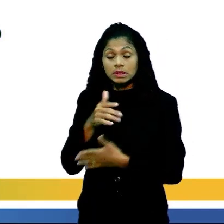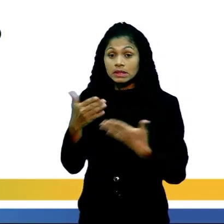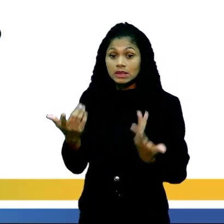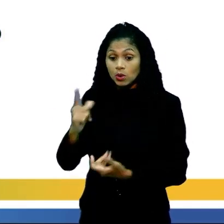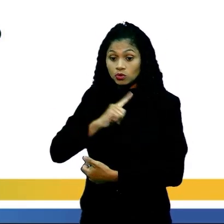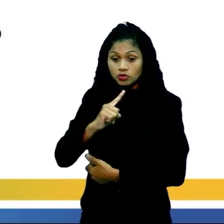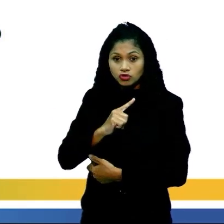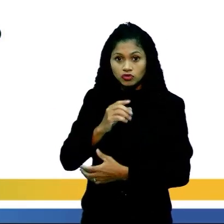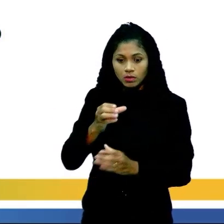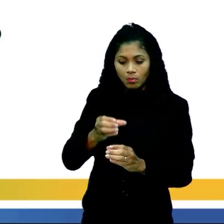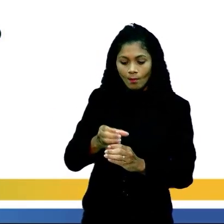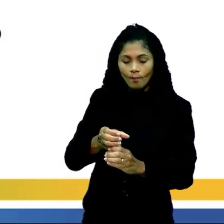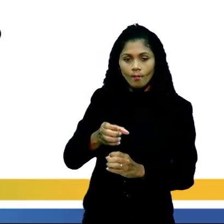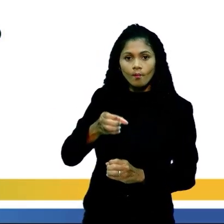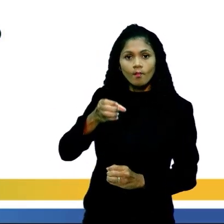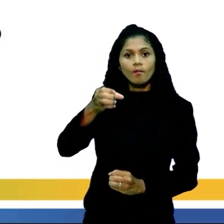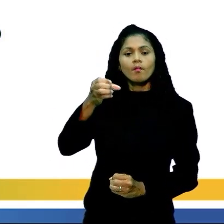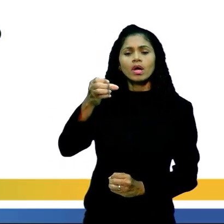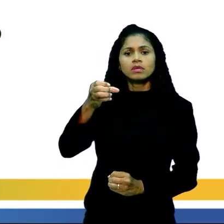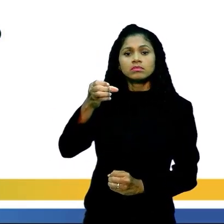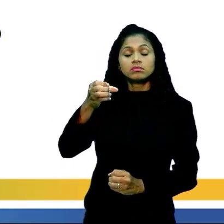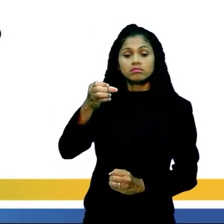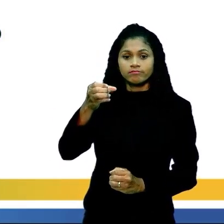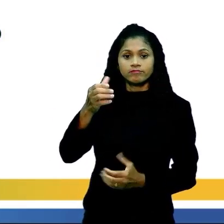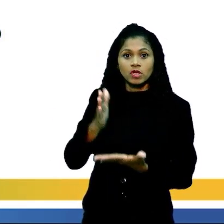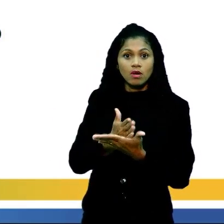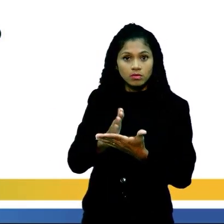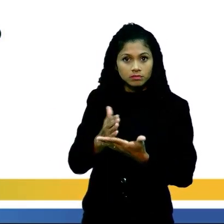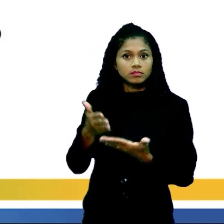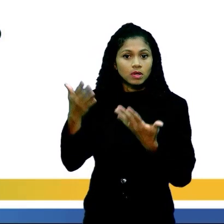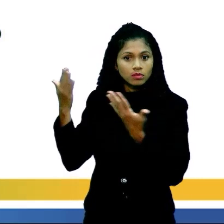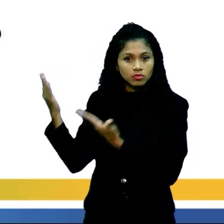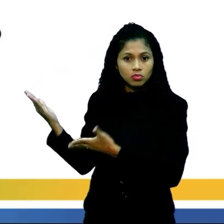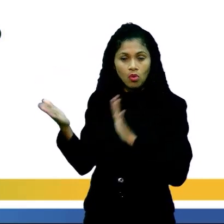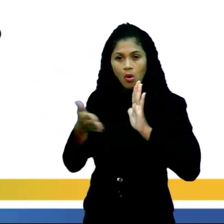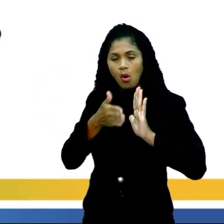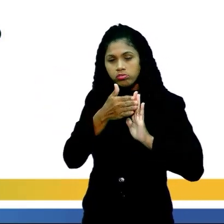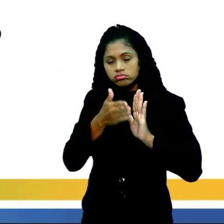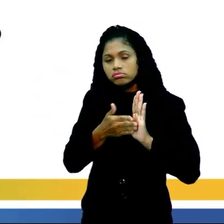aí. A primeira garrafa,